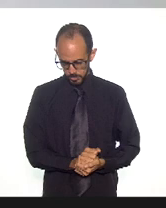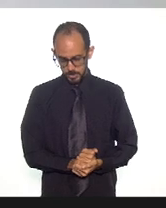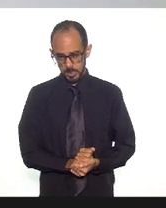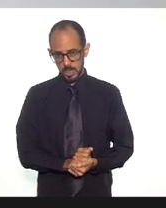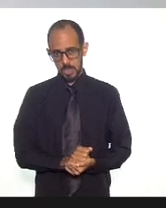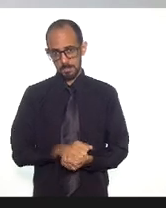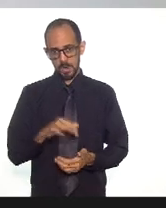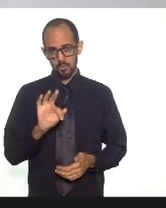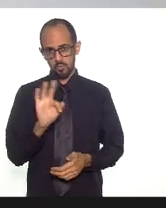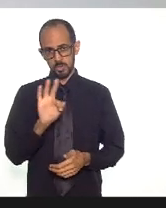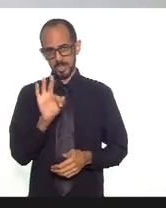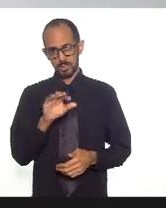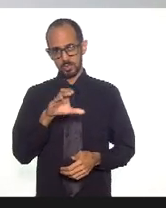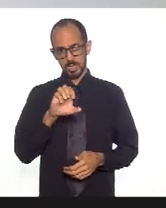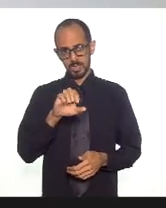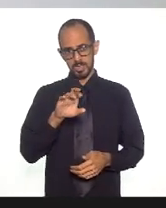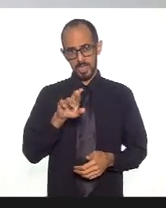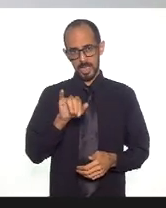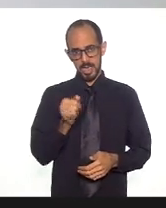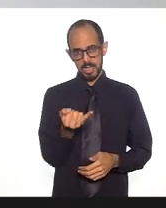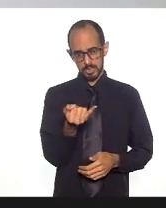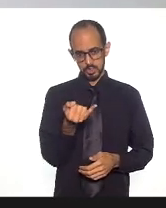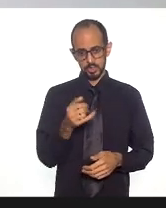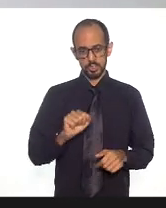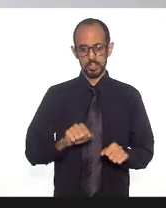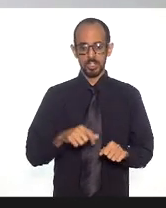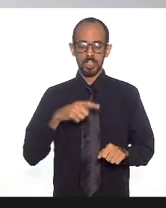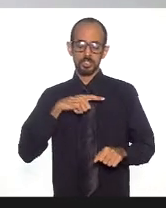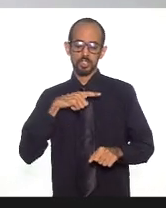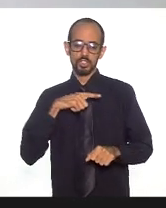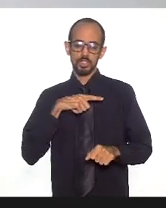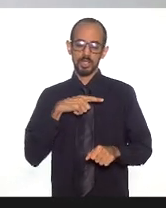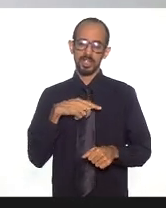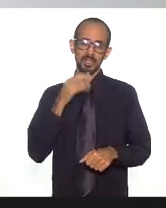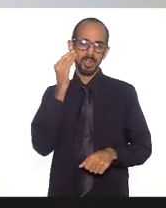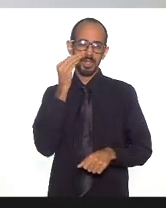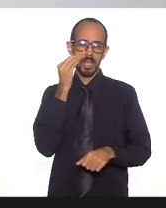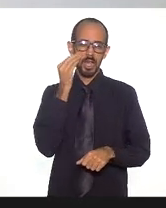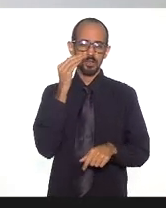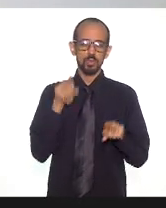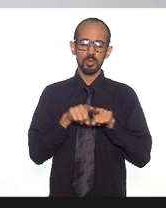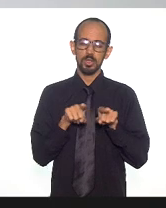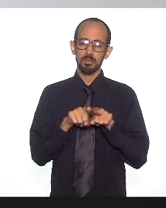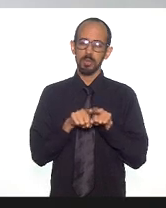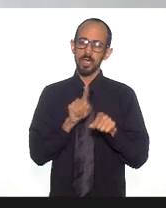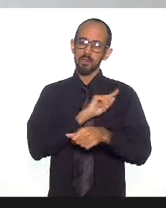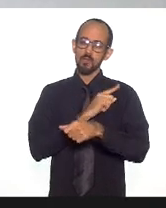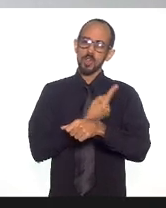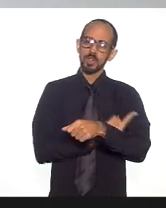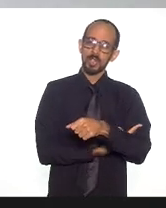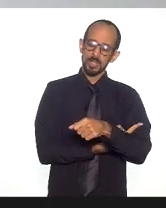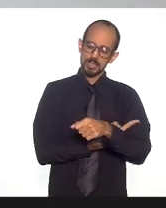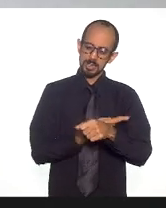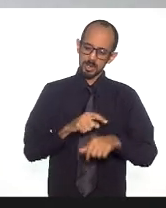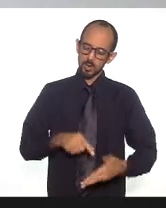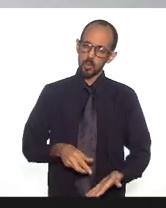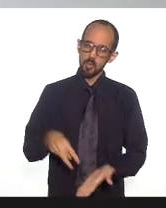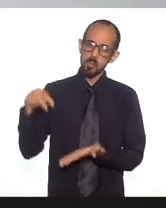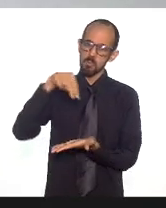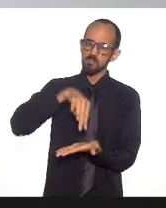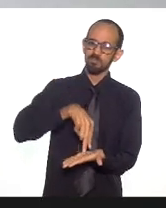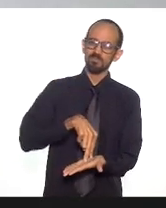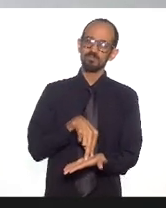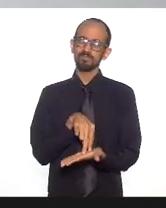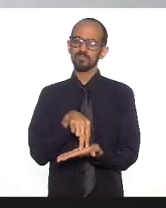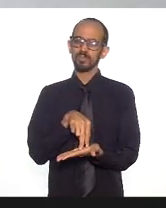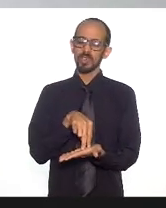a Fundação CCR, seu conjunto de iniciativas, a gente tem buscado fortalecer também o protagonismo daqueles que